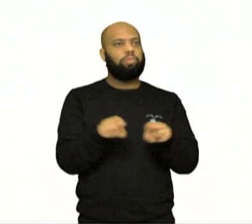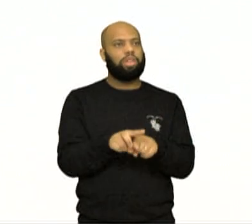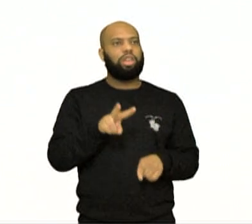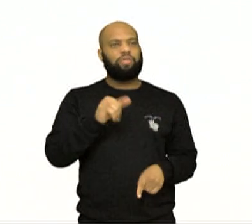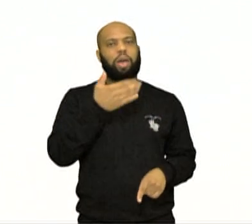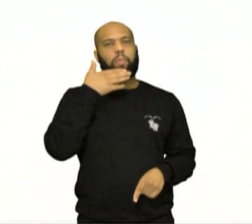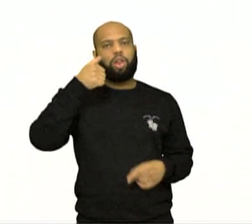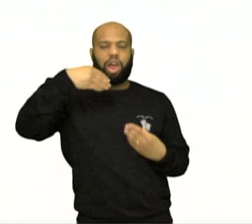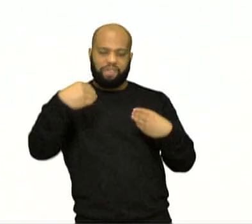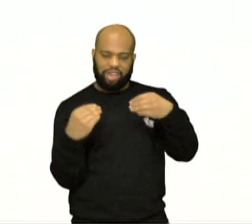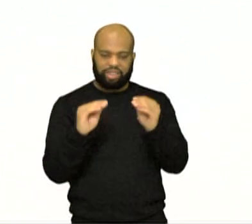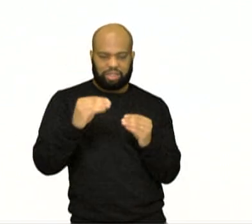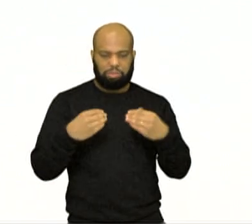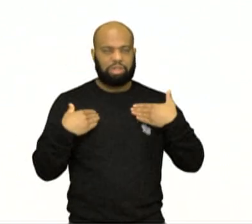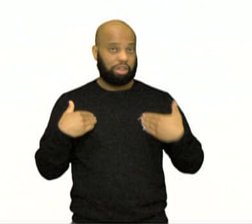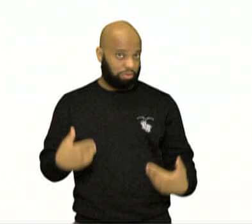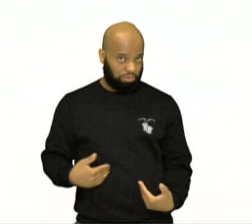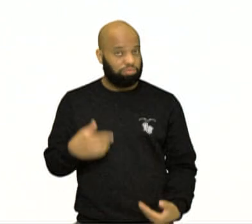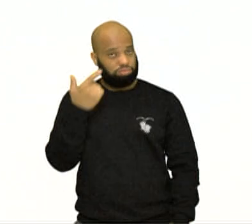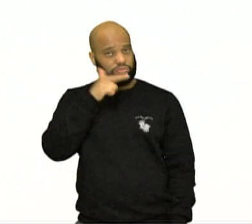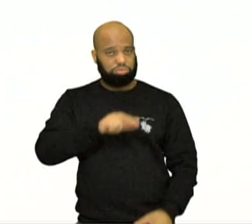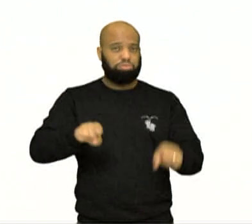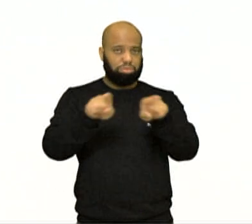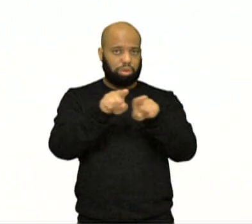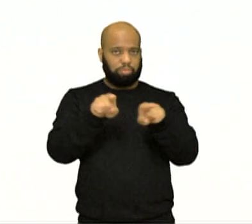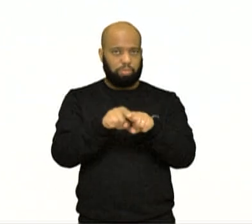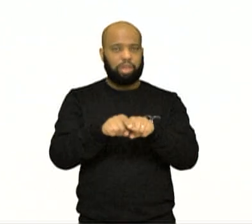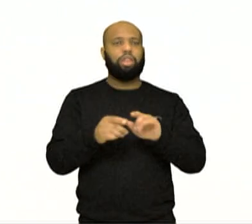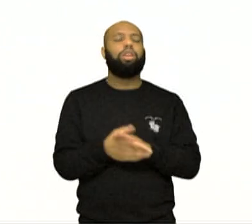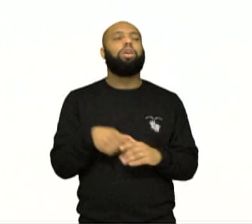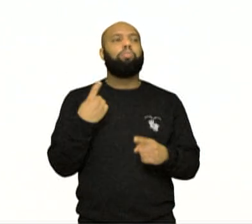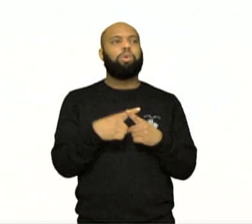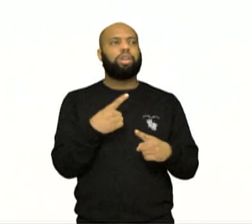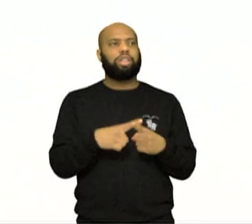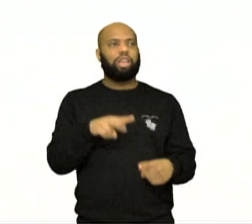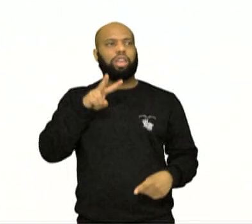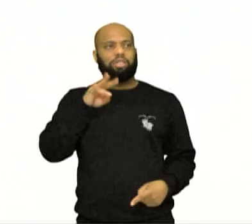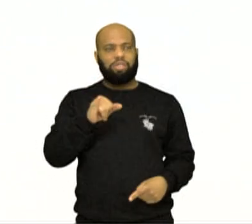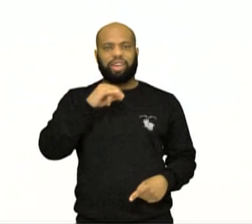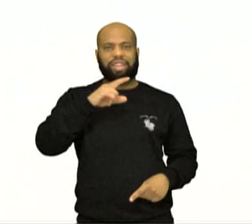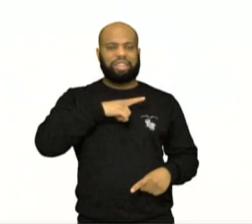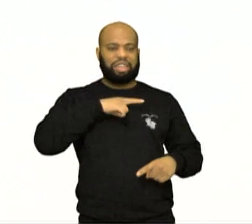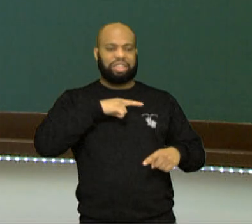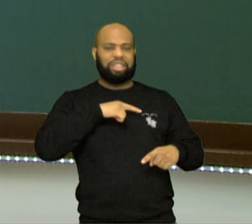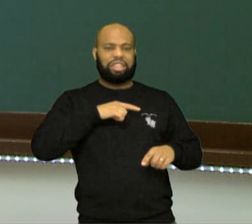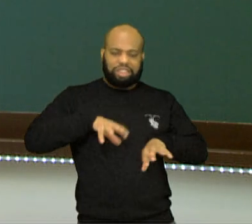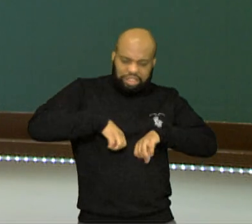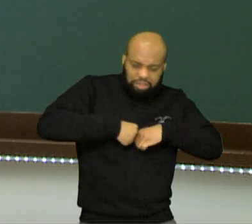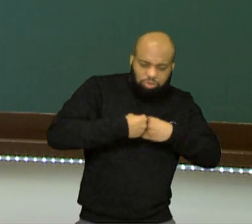eu vou melhorar a minha flexibilidade e o meu equilíbrio. Por quê? Como eu vou ter que trabalhar aí